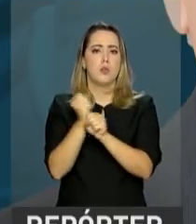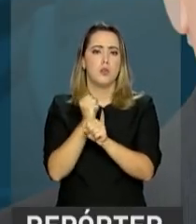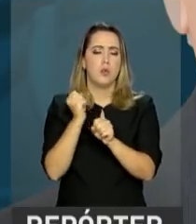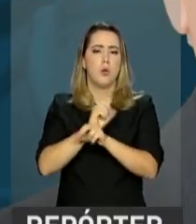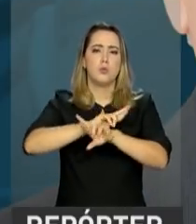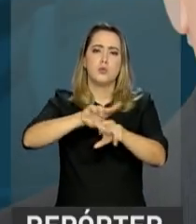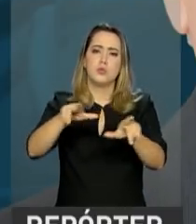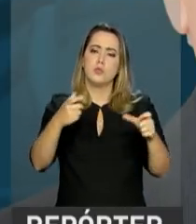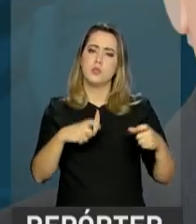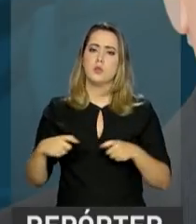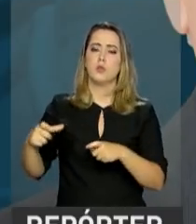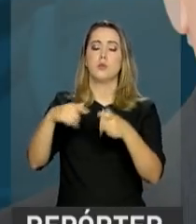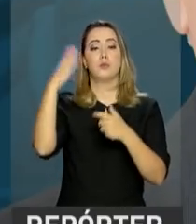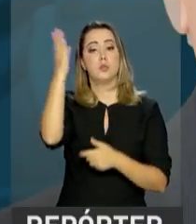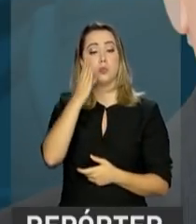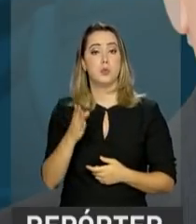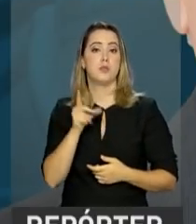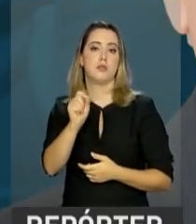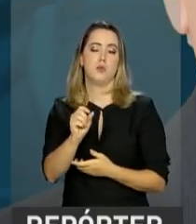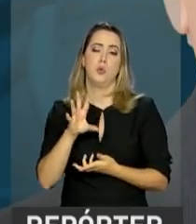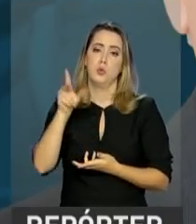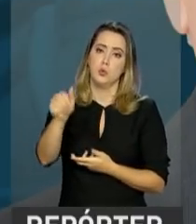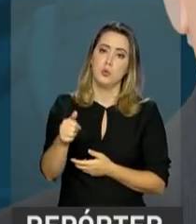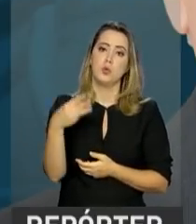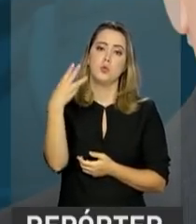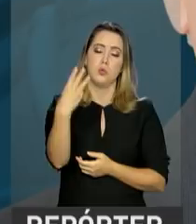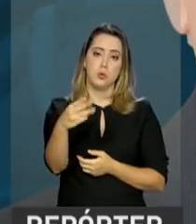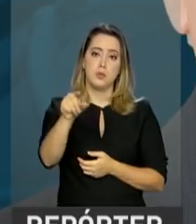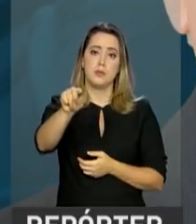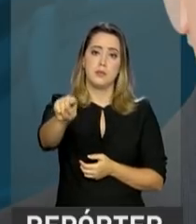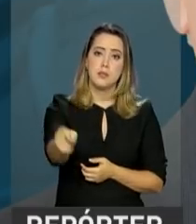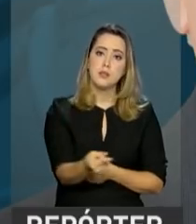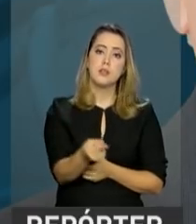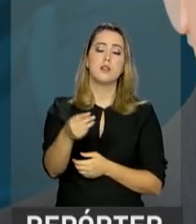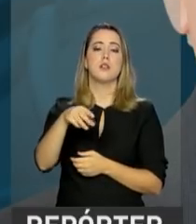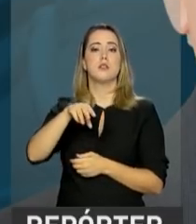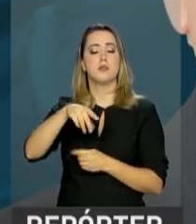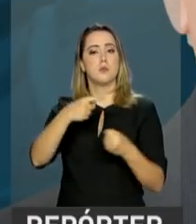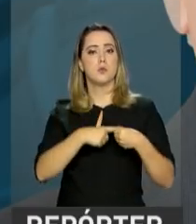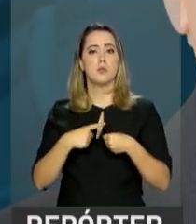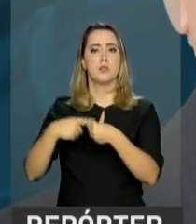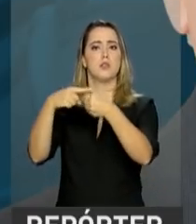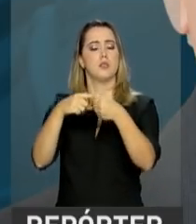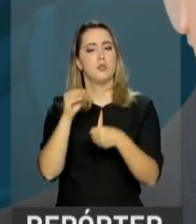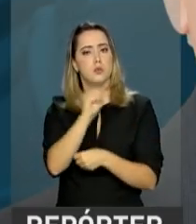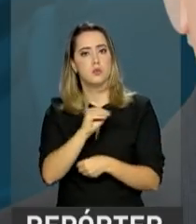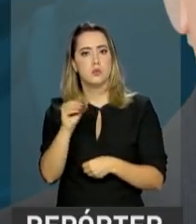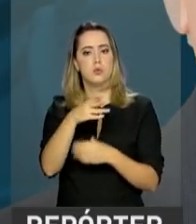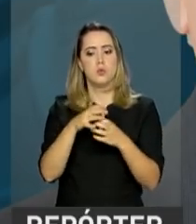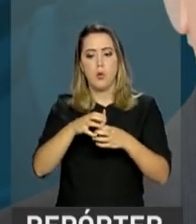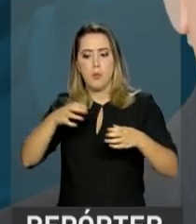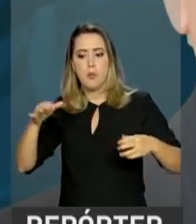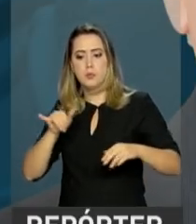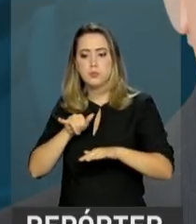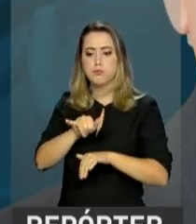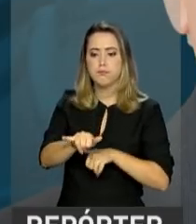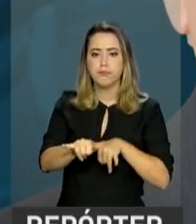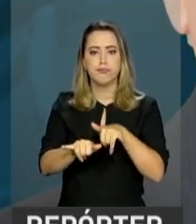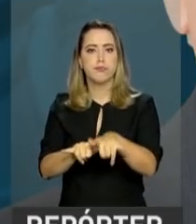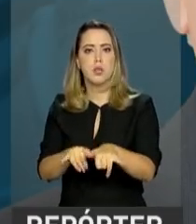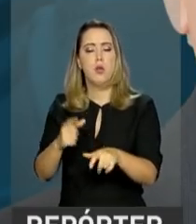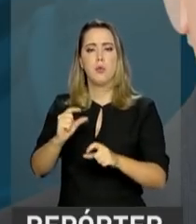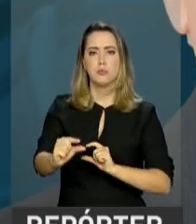todas as regiões do país ao todo são 3 mil municípios atendidos vamos ampliar aeroportos incluindo